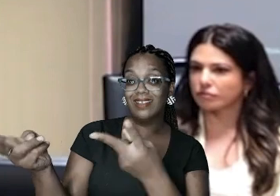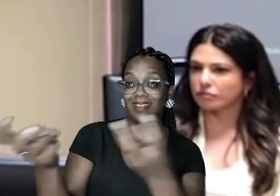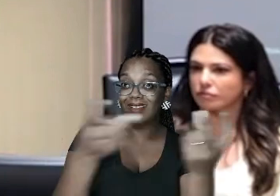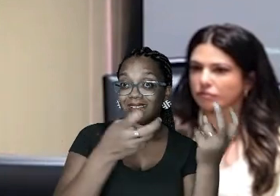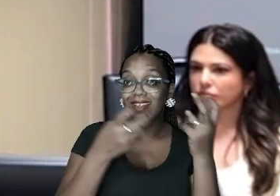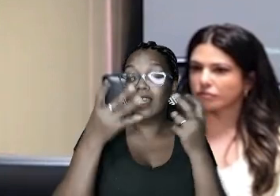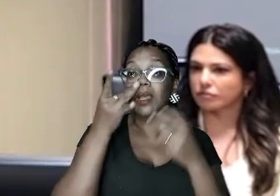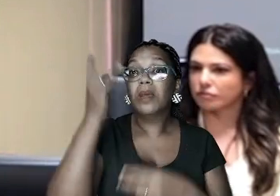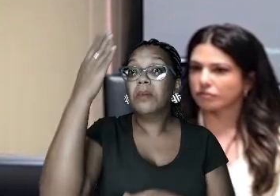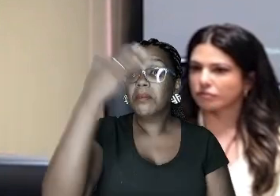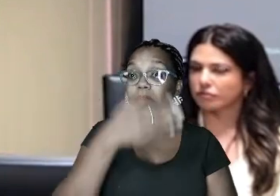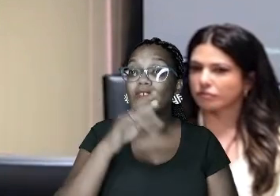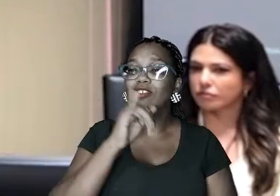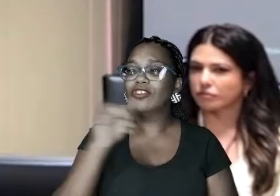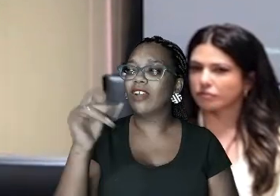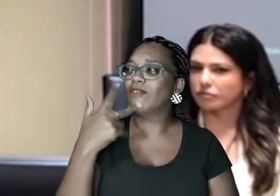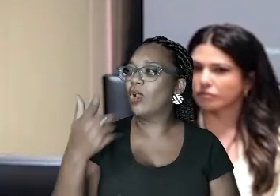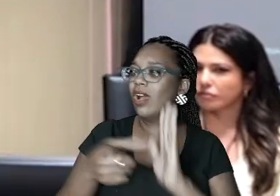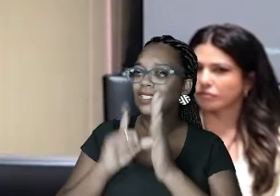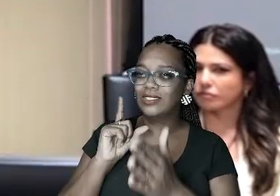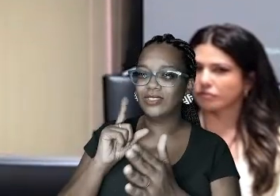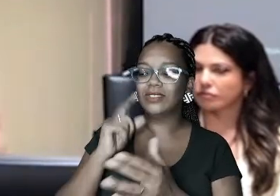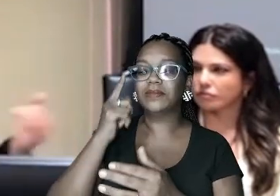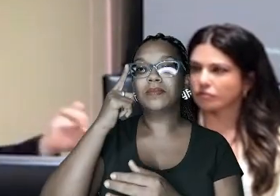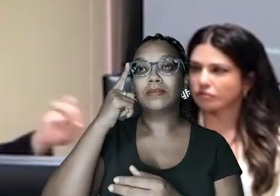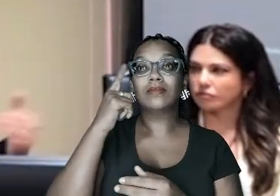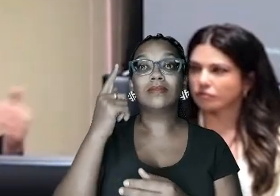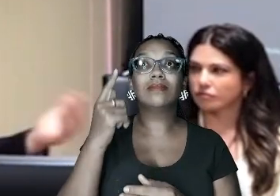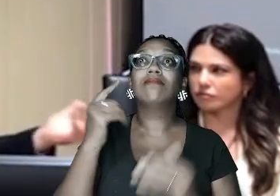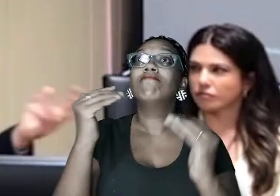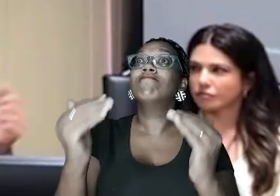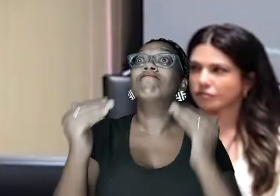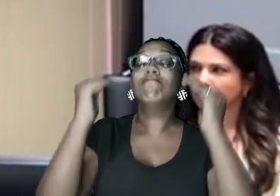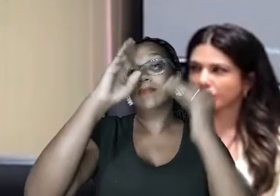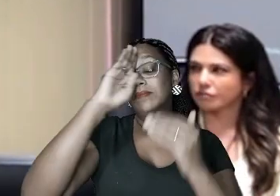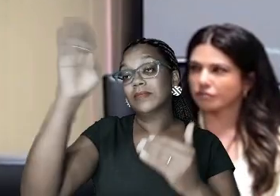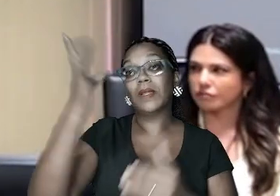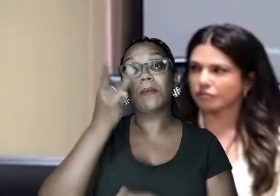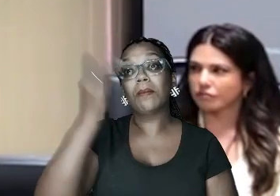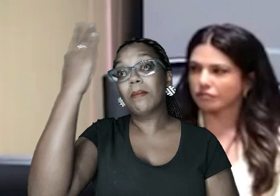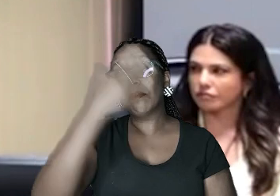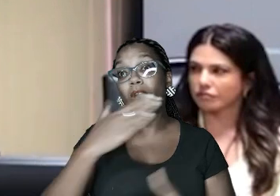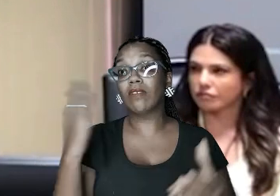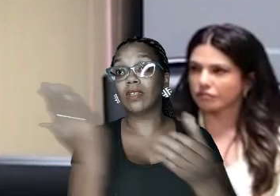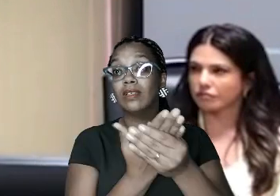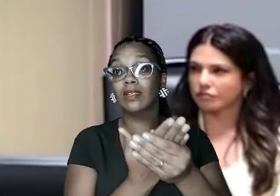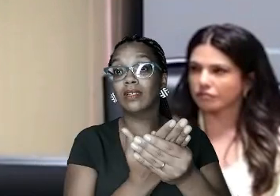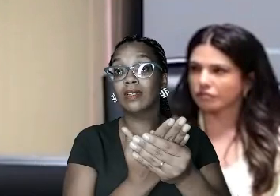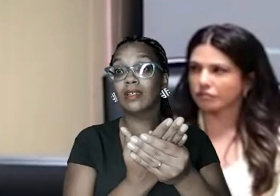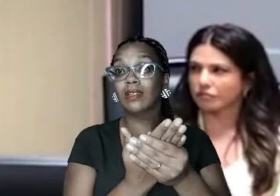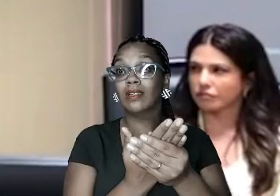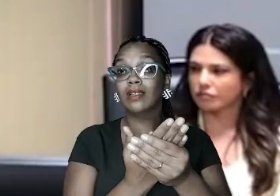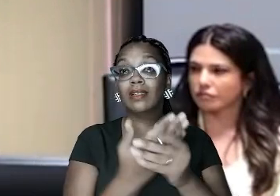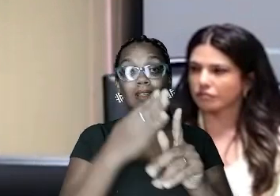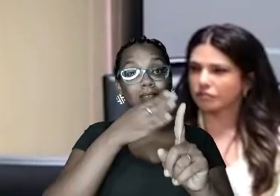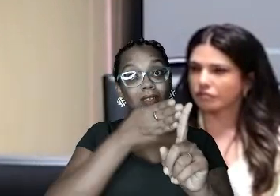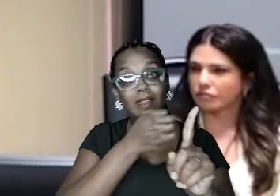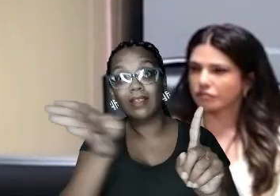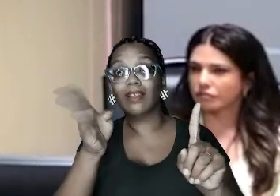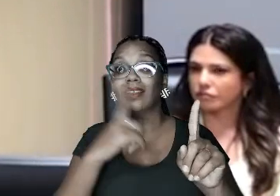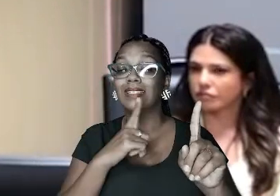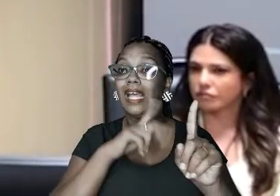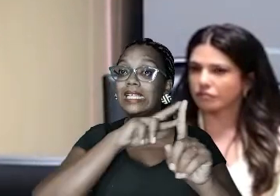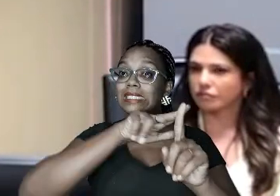numa Seara em que Inclusive a prova é como já bem lembrou com a perna mais cedo na manipulação prepondentemente a prova inciária